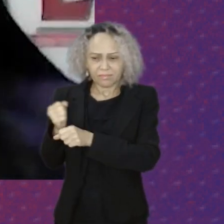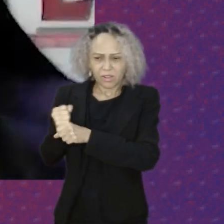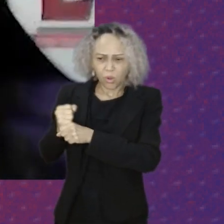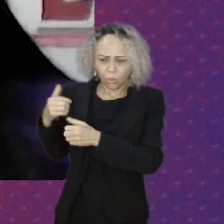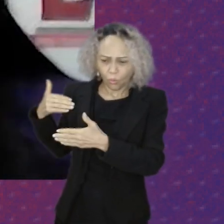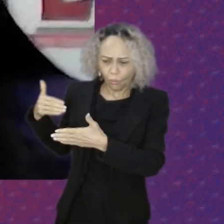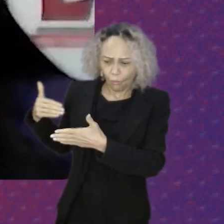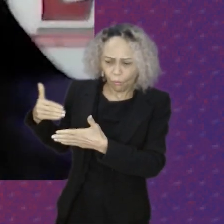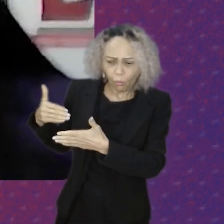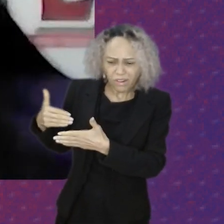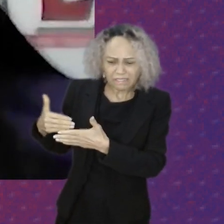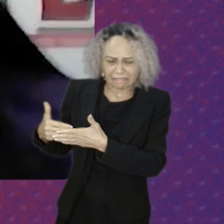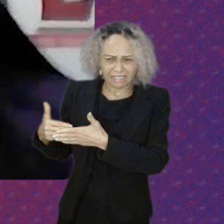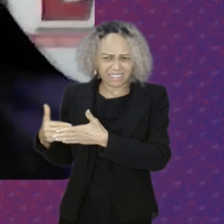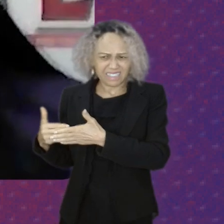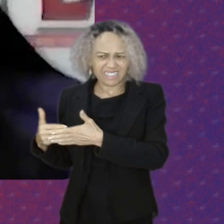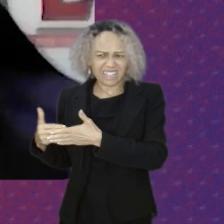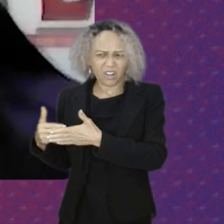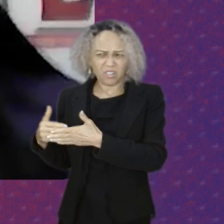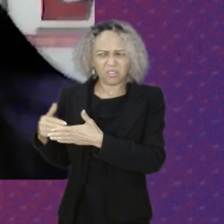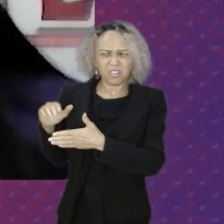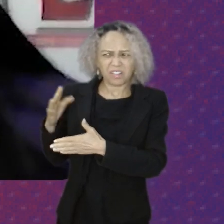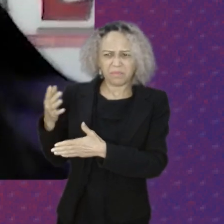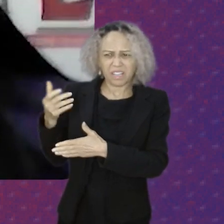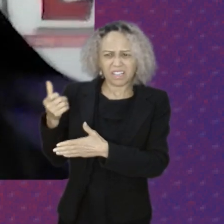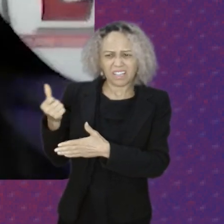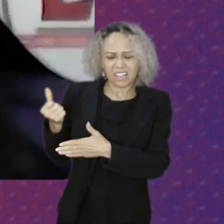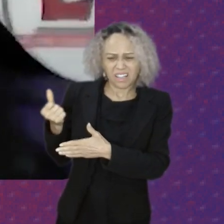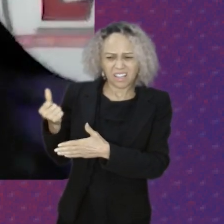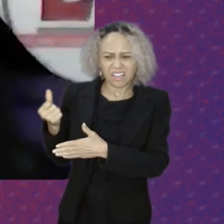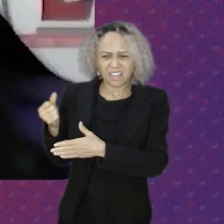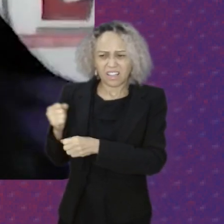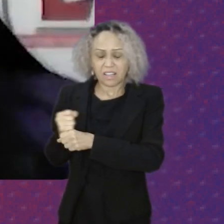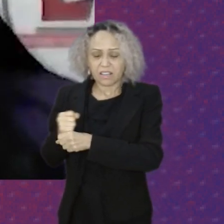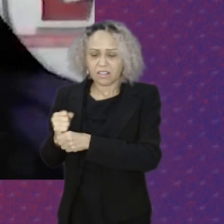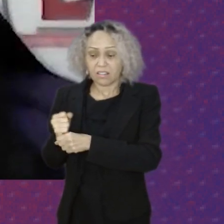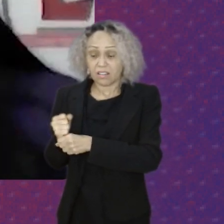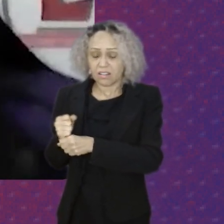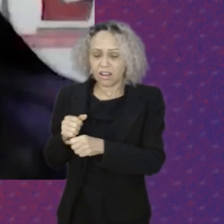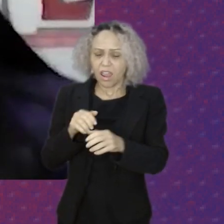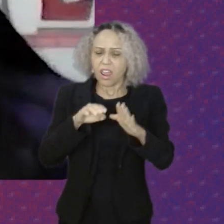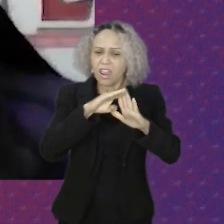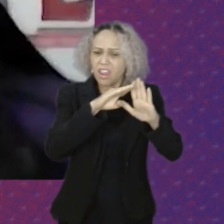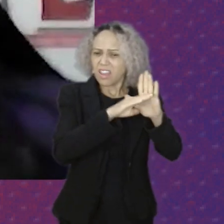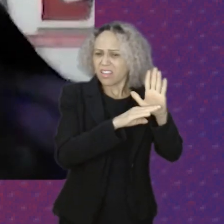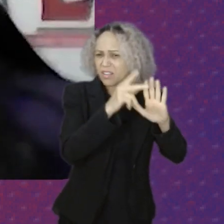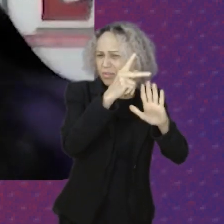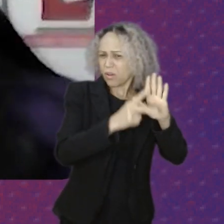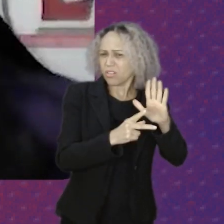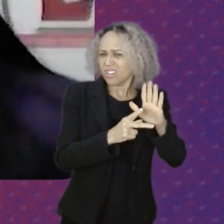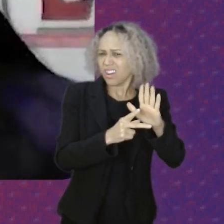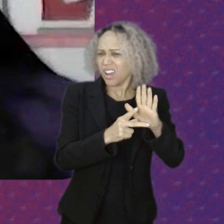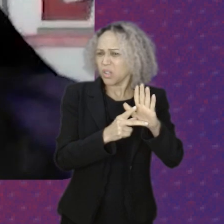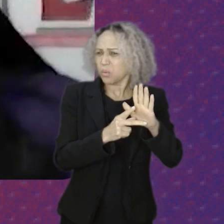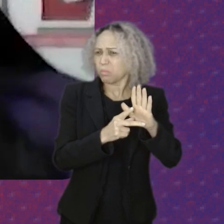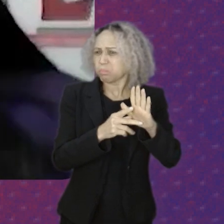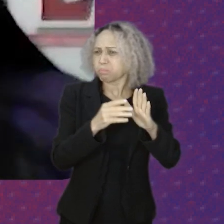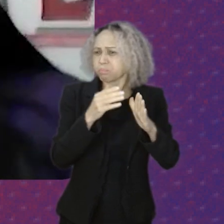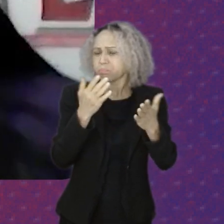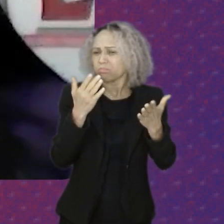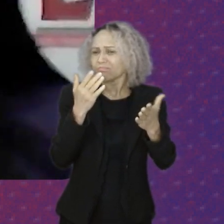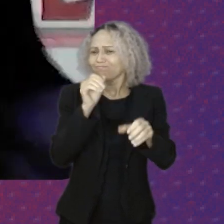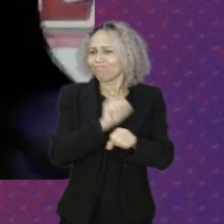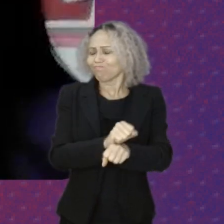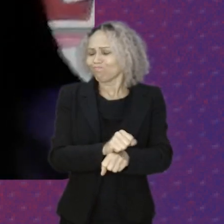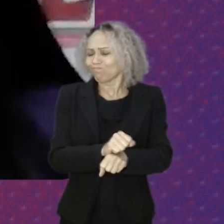a gente ficou sem acesso à continuidade desses programas. E quando existe, como é o caso das